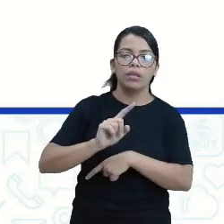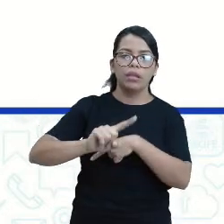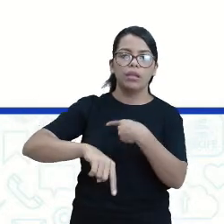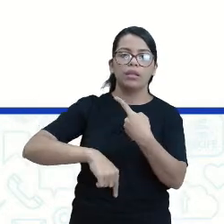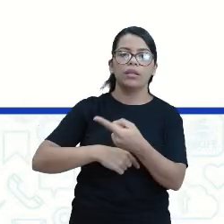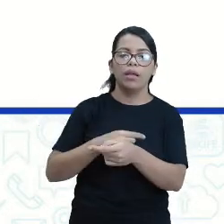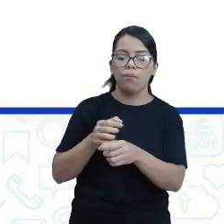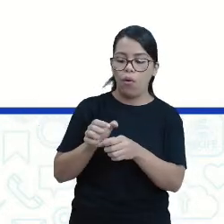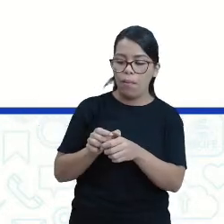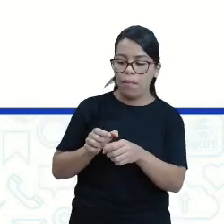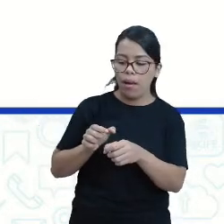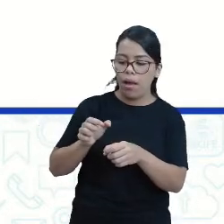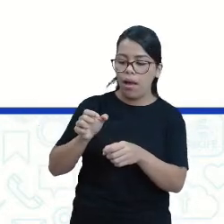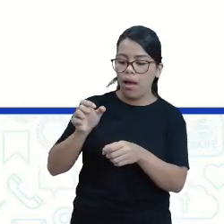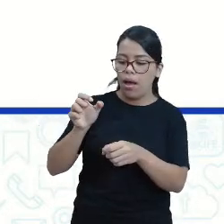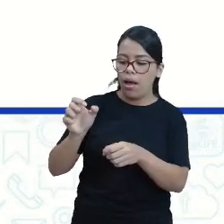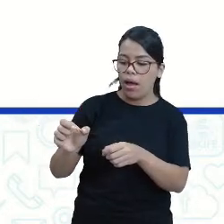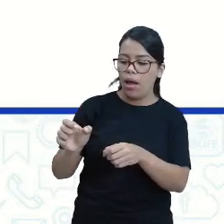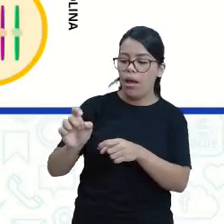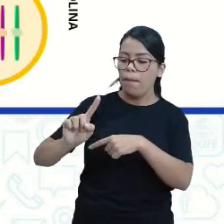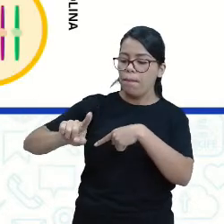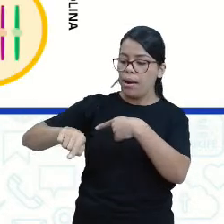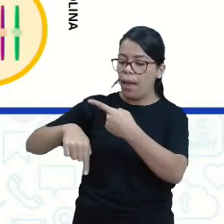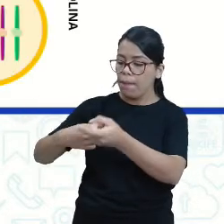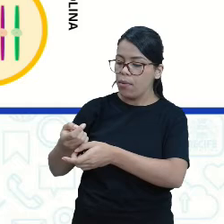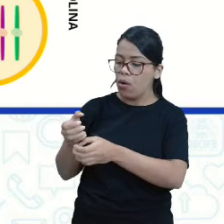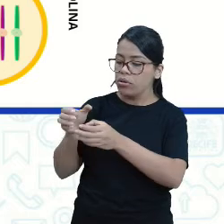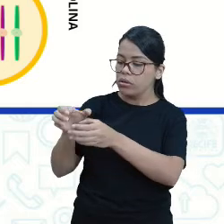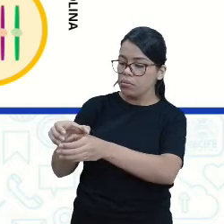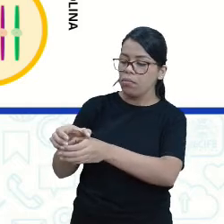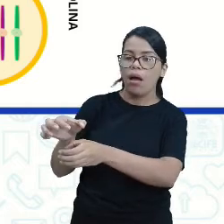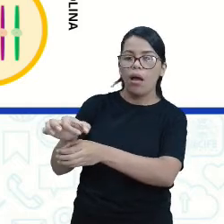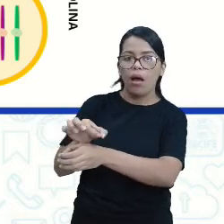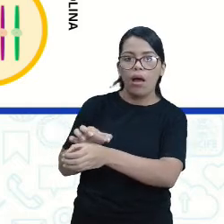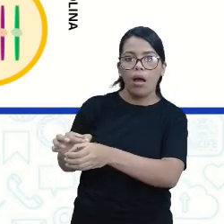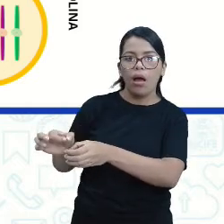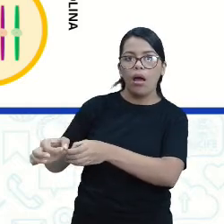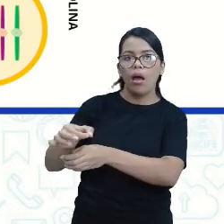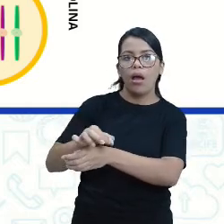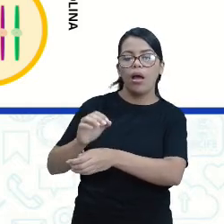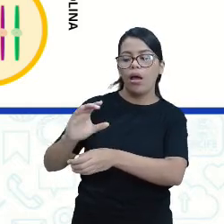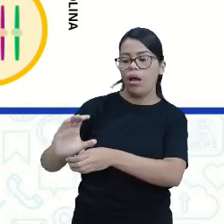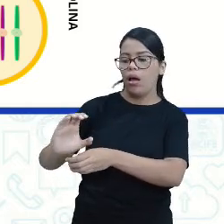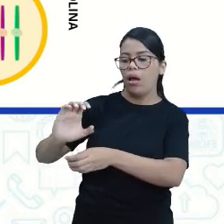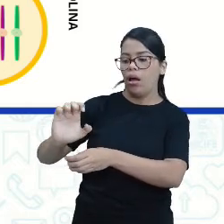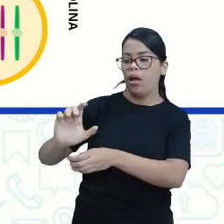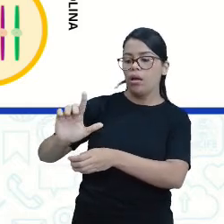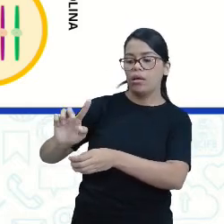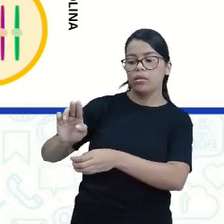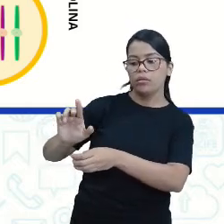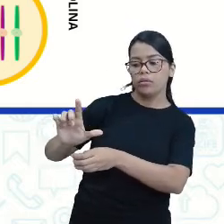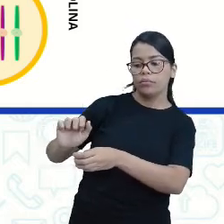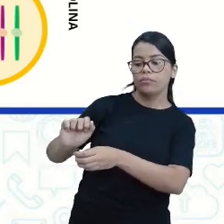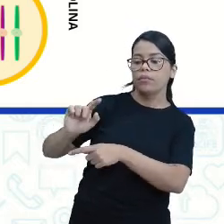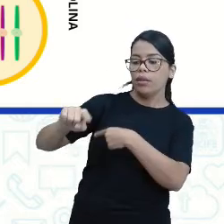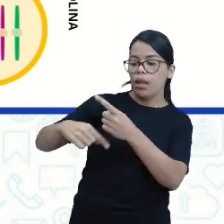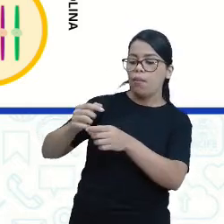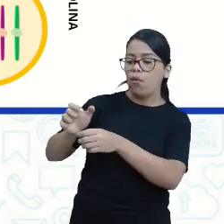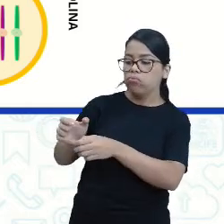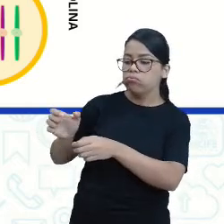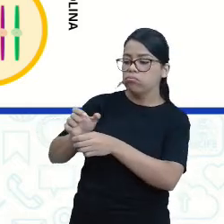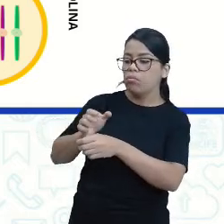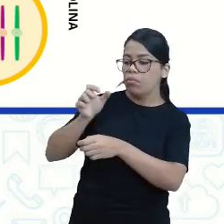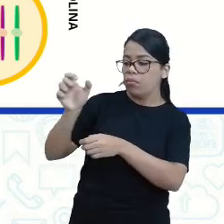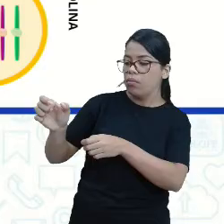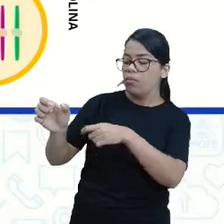depois esse material genético para a próxima prole, né? E aí, ó, na mitose, só